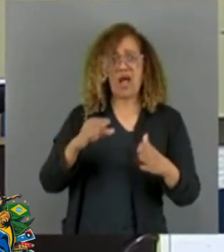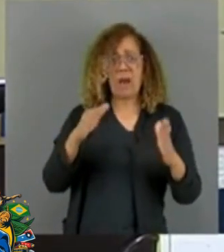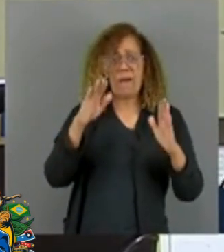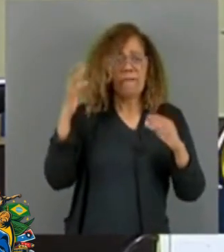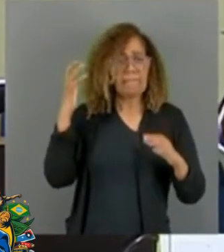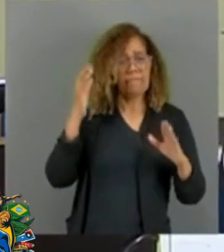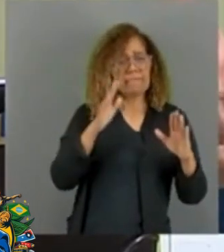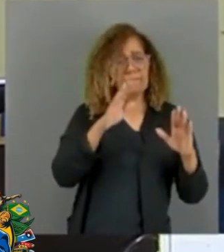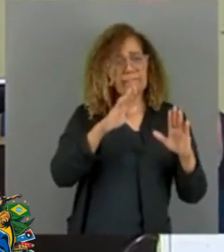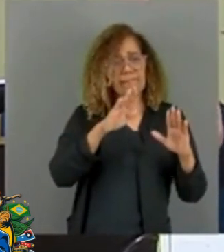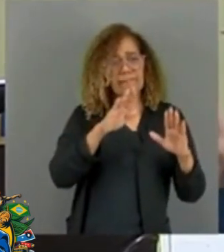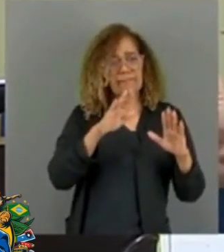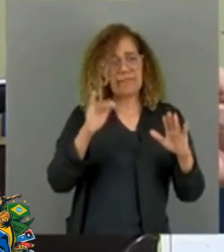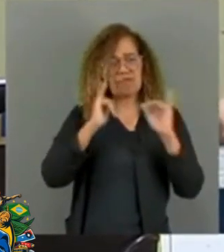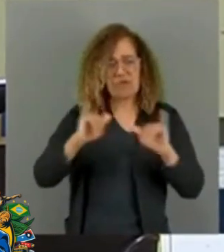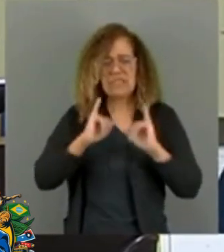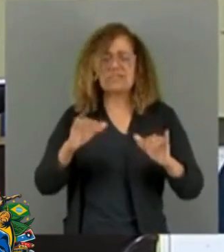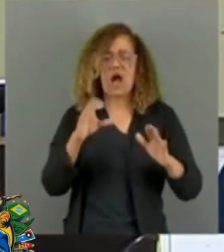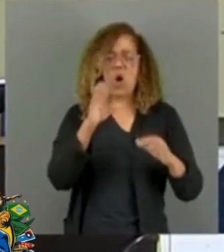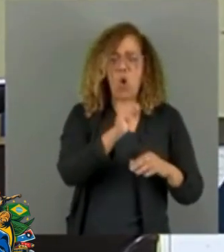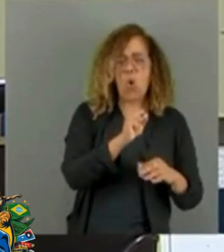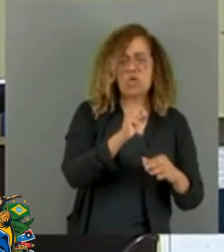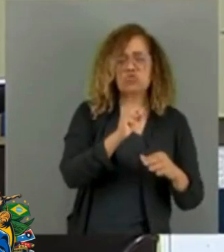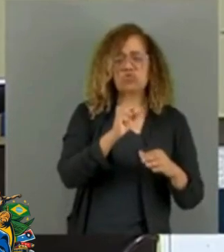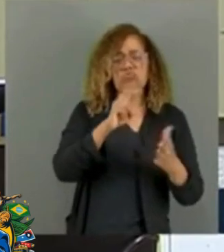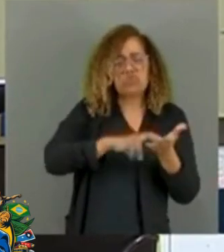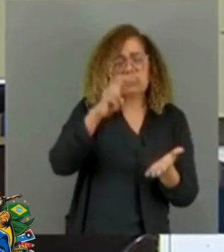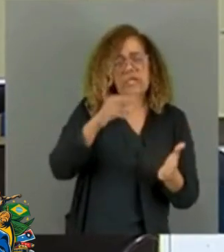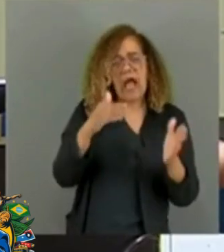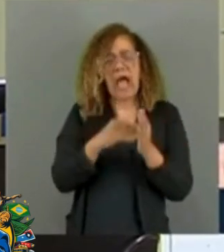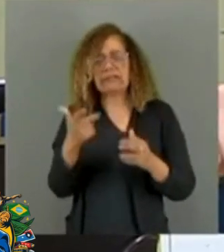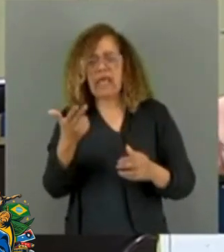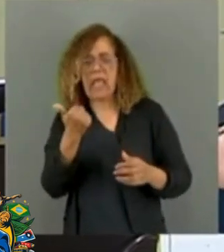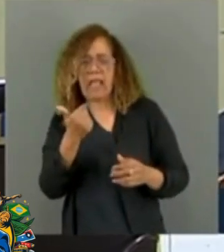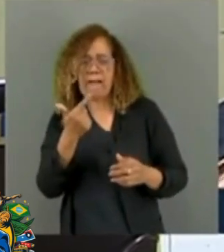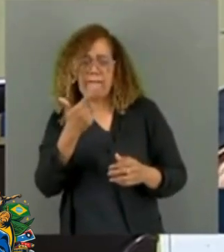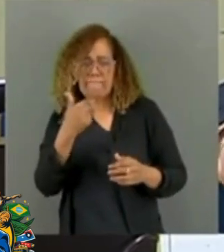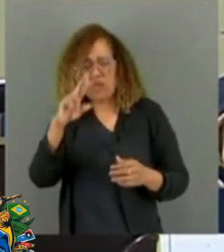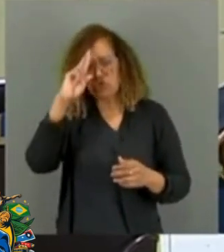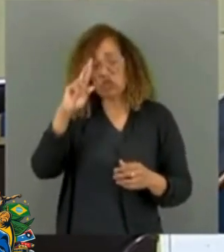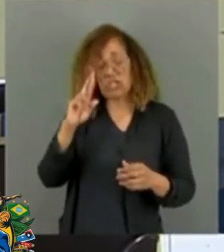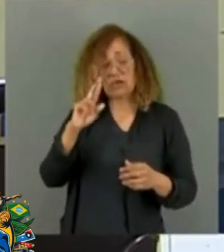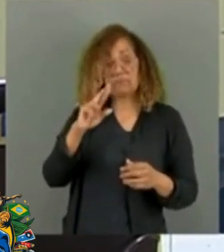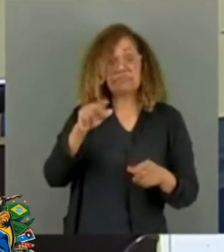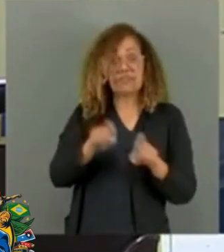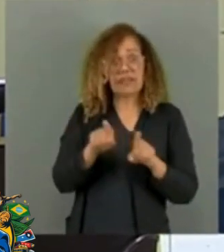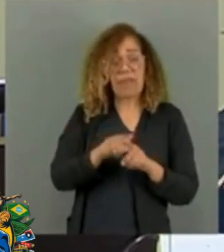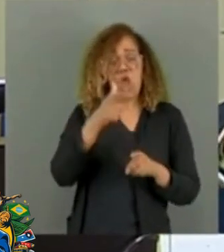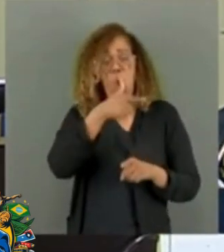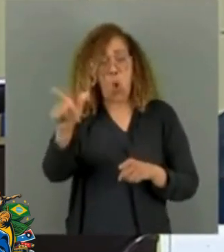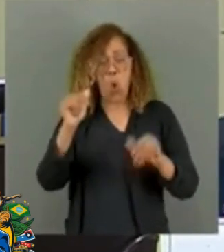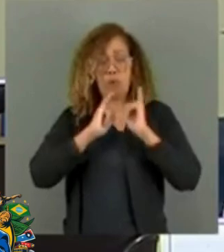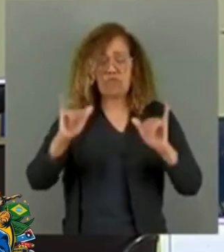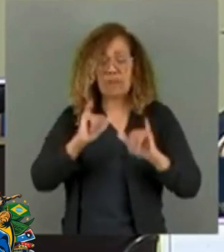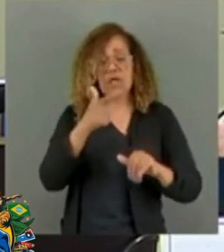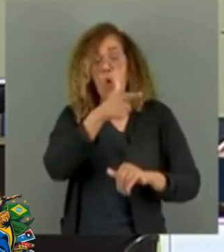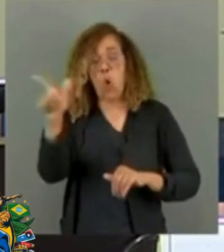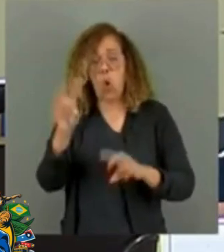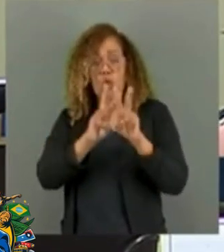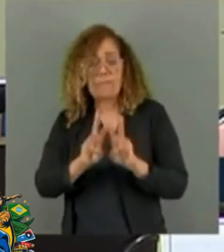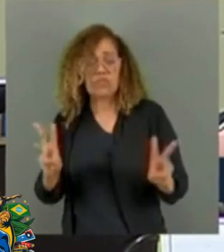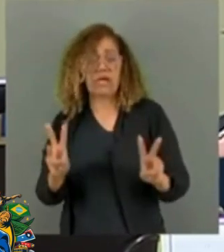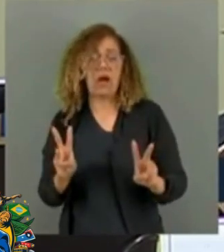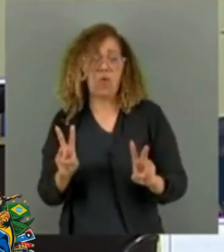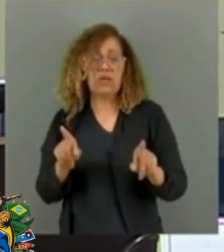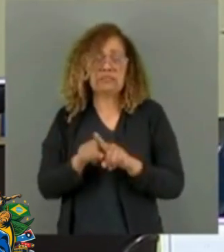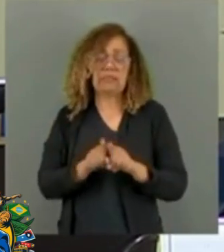meio-dia, balizado, inclusive, por uma orientação da própria rede, em notícias publicadas em outros portais, para assegurar que nós não